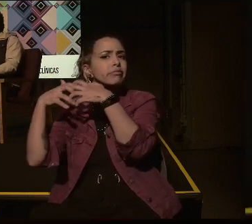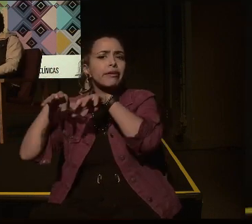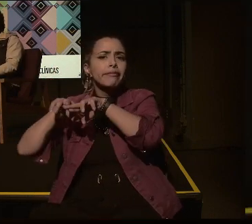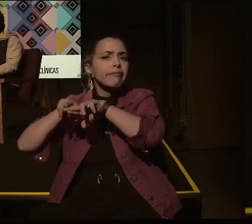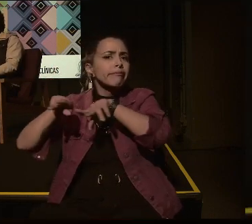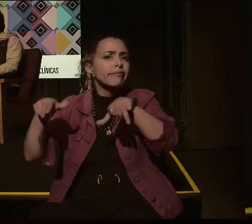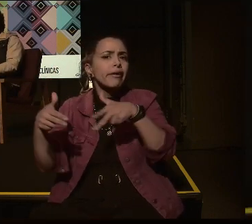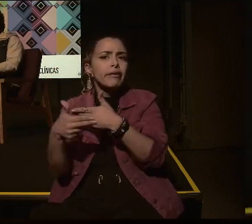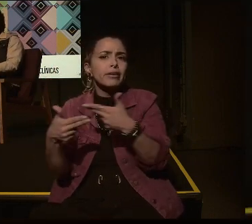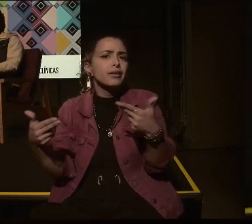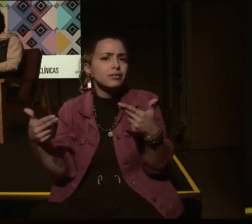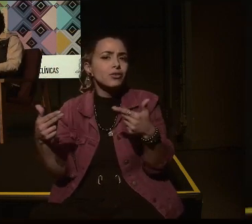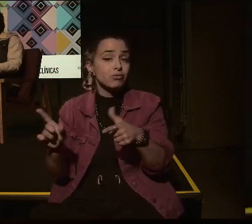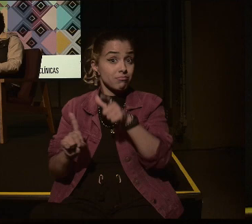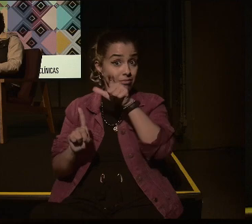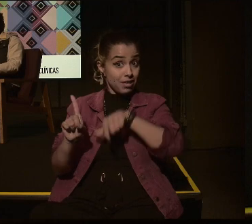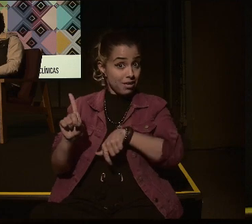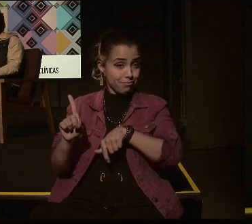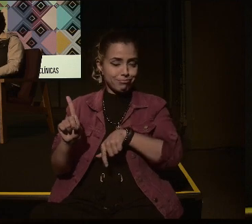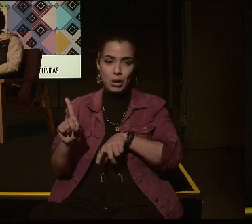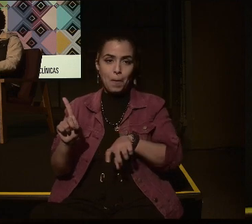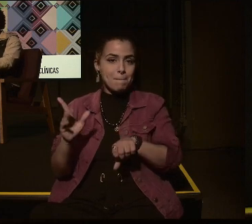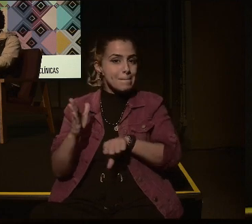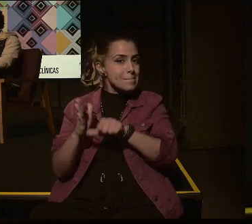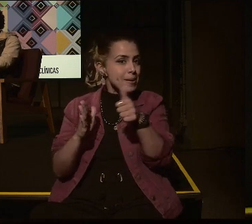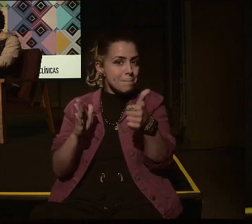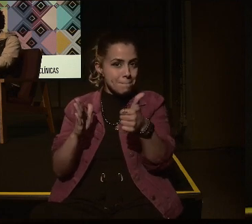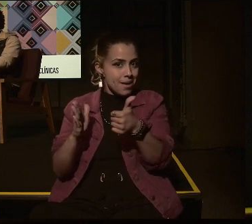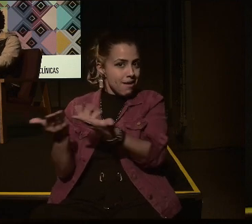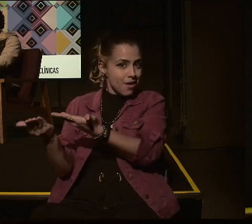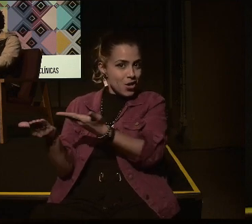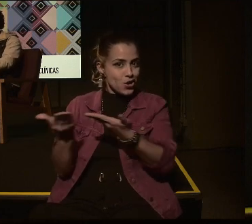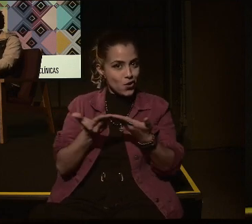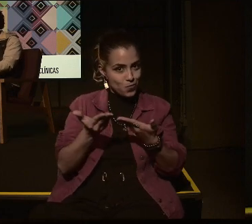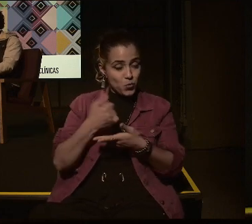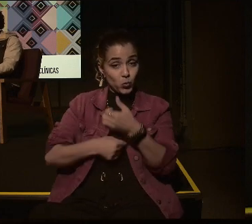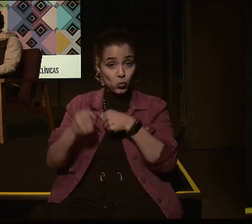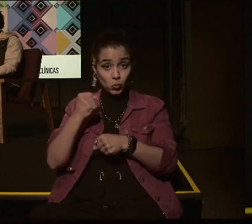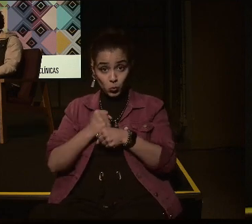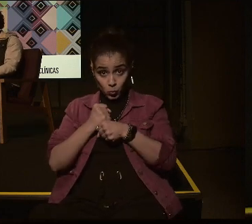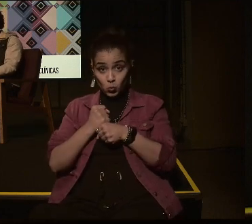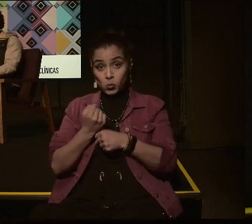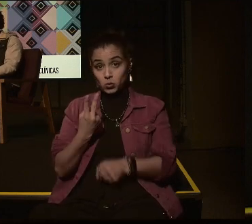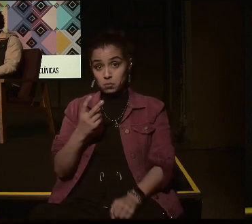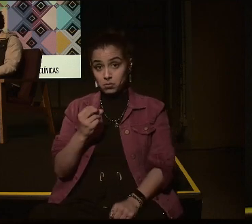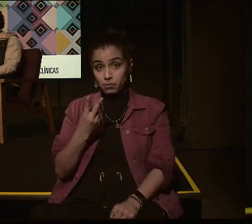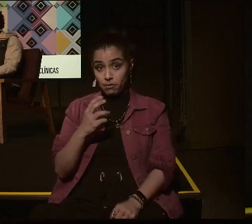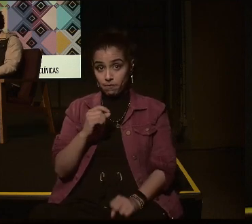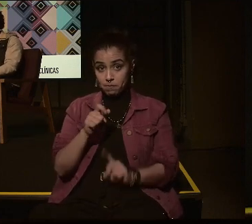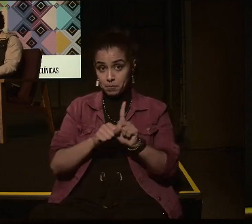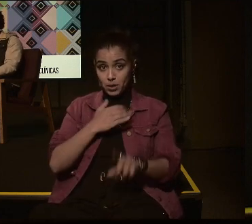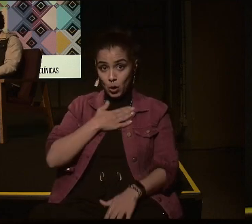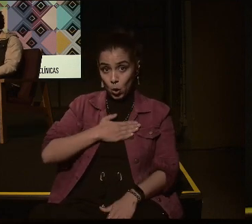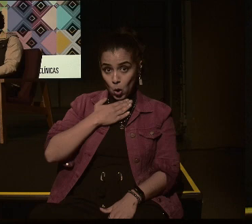gente convidou na formação em agosto lá de 2020.